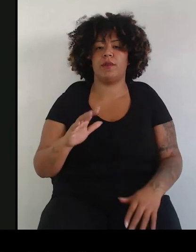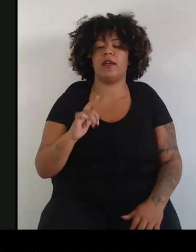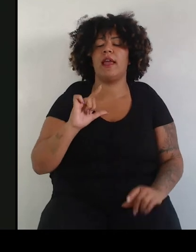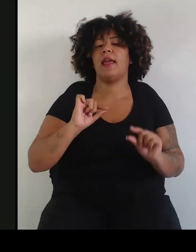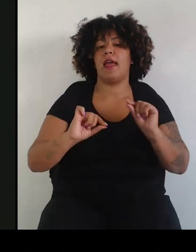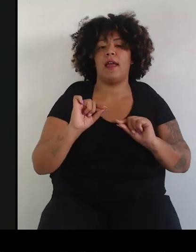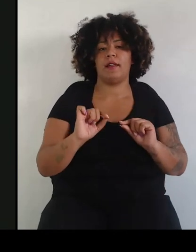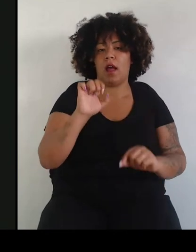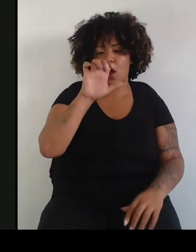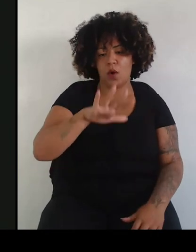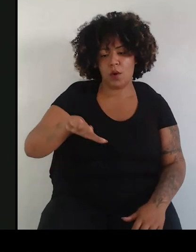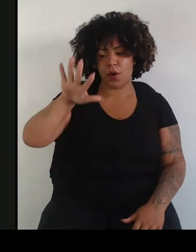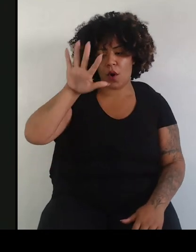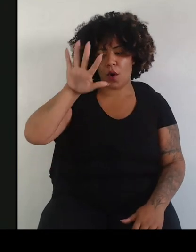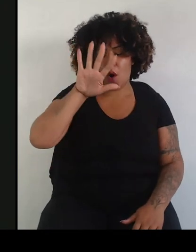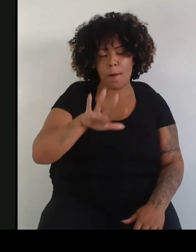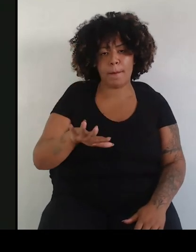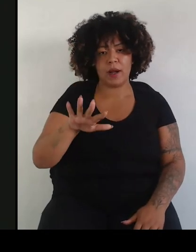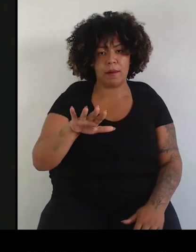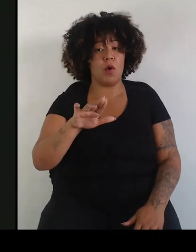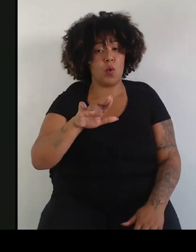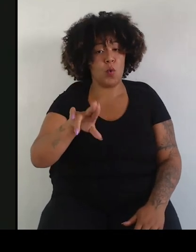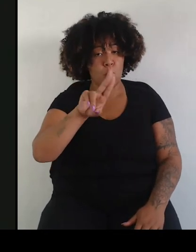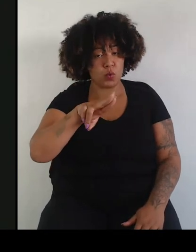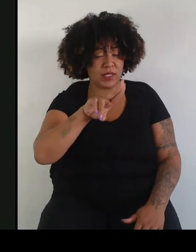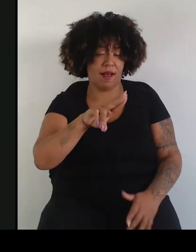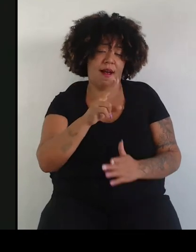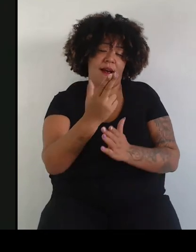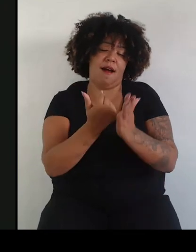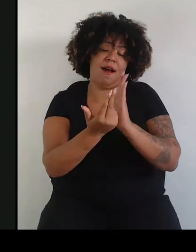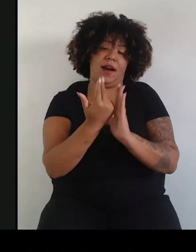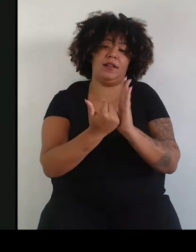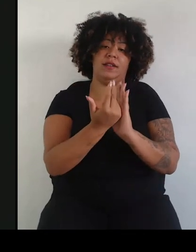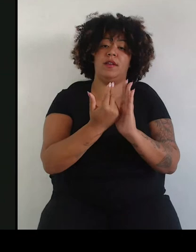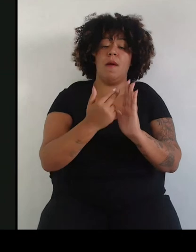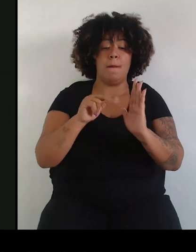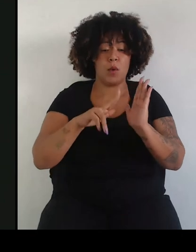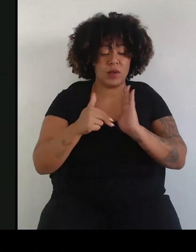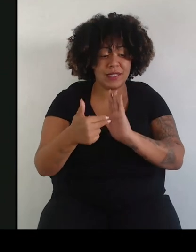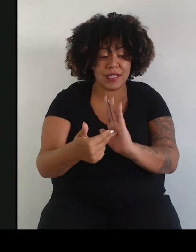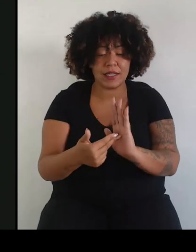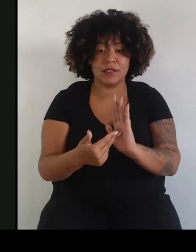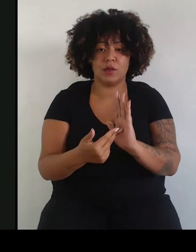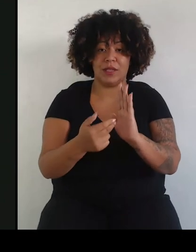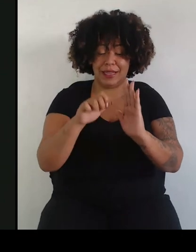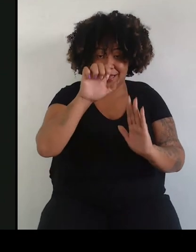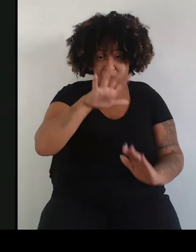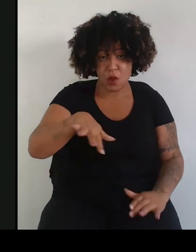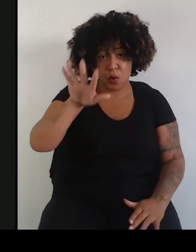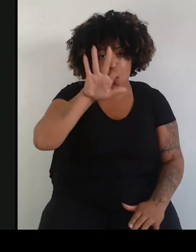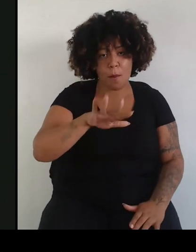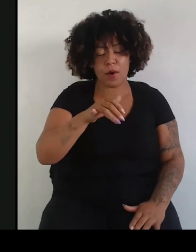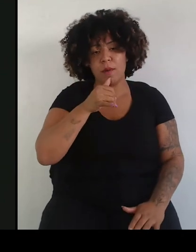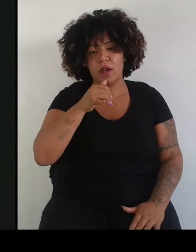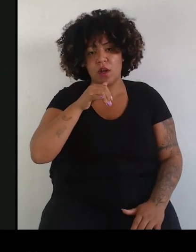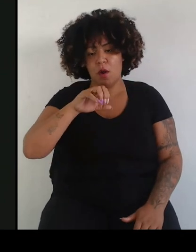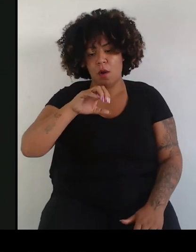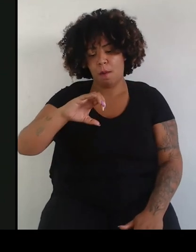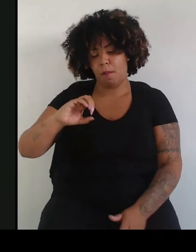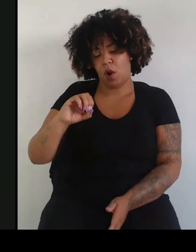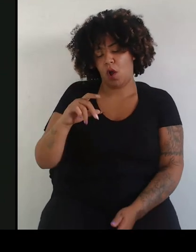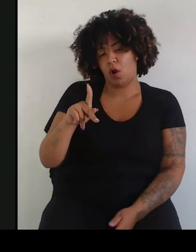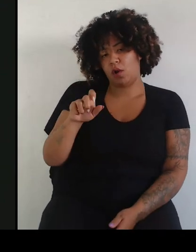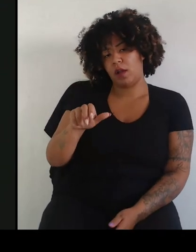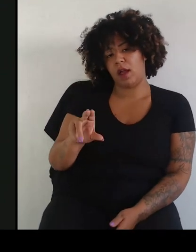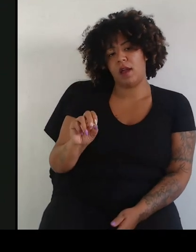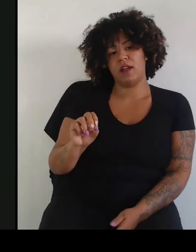com pintores como Break o próprio Goya xevenar carpou agora próximo